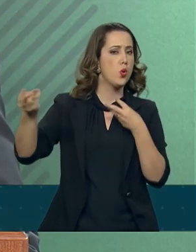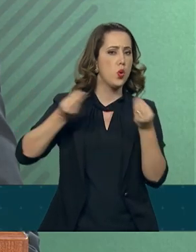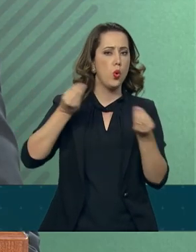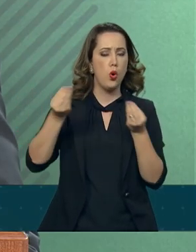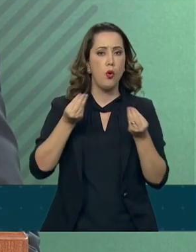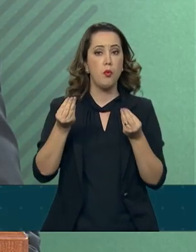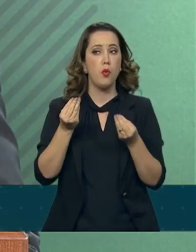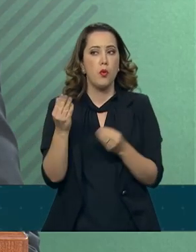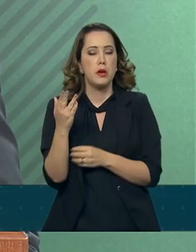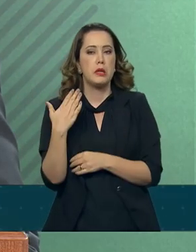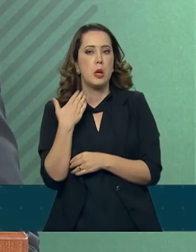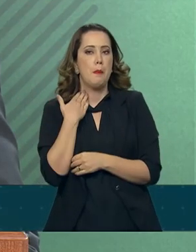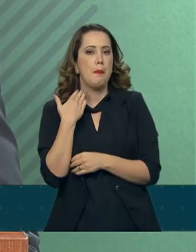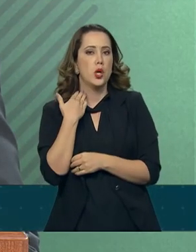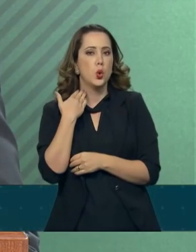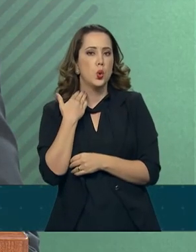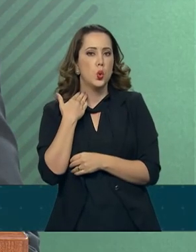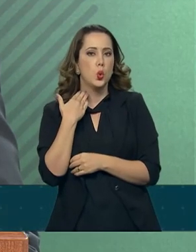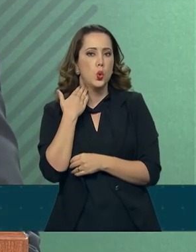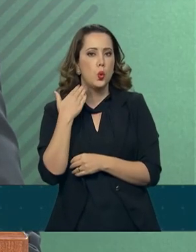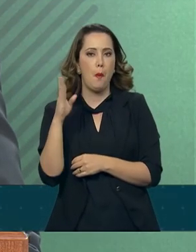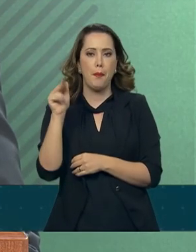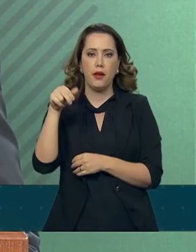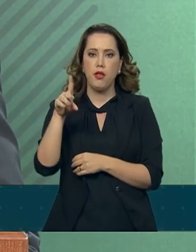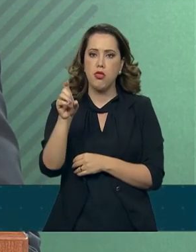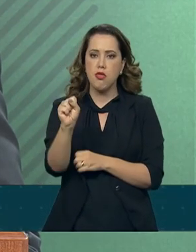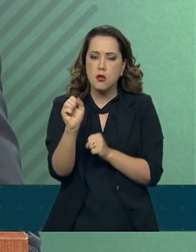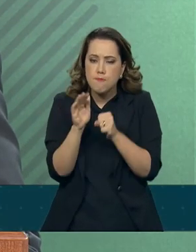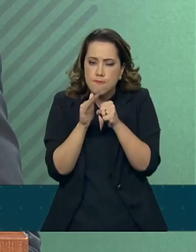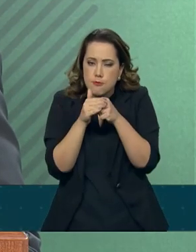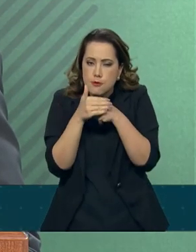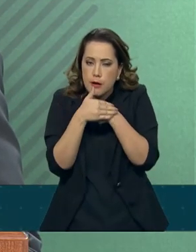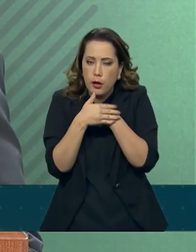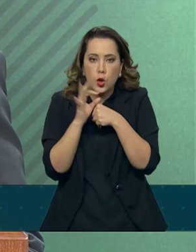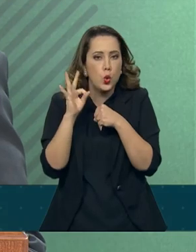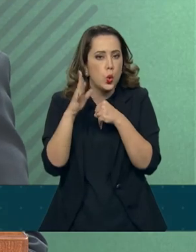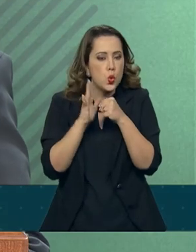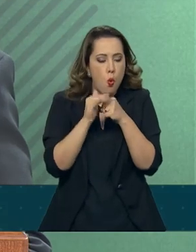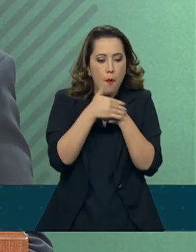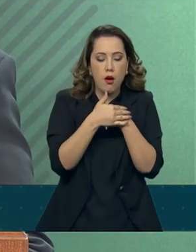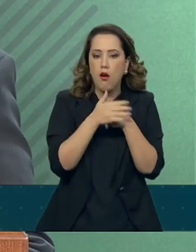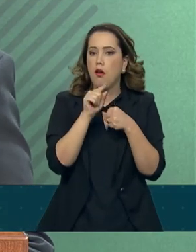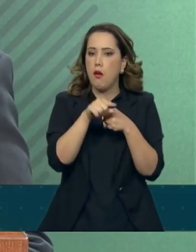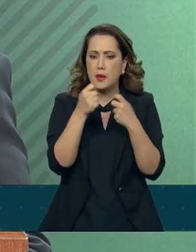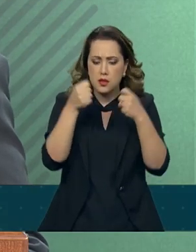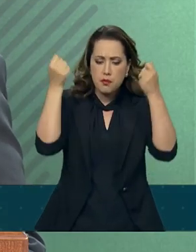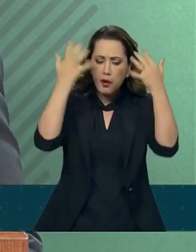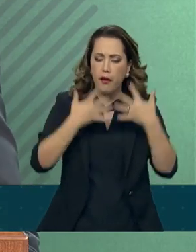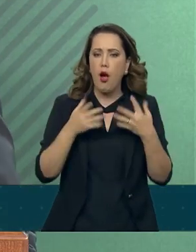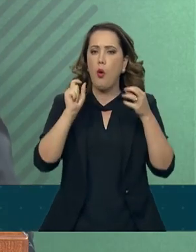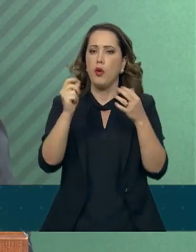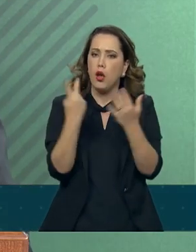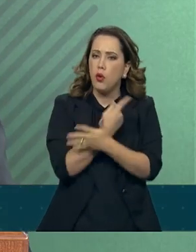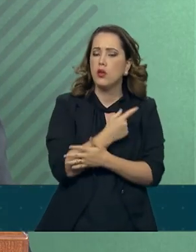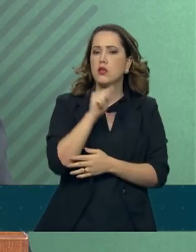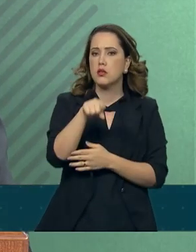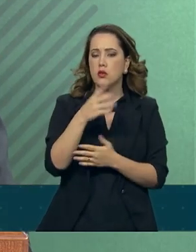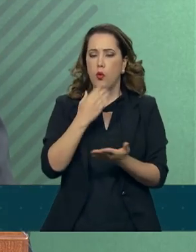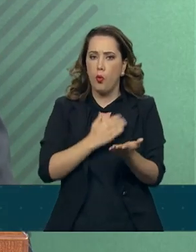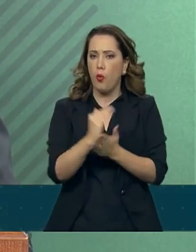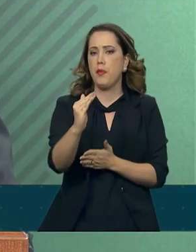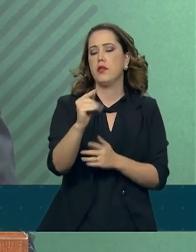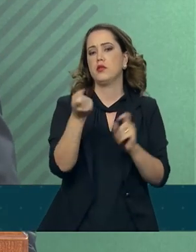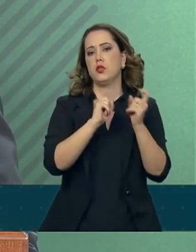caixa preta do bnds e isso será o marco zero da gestão do novo